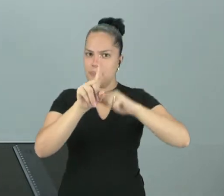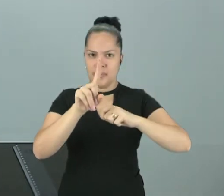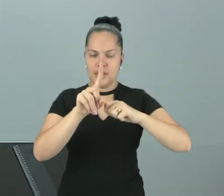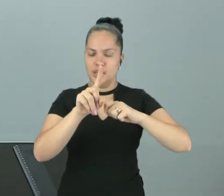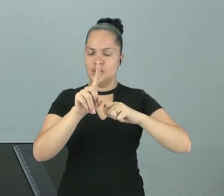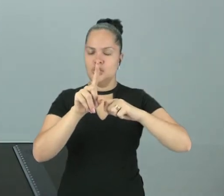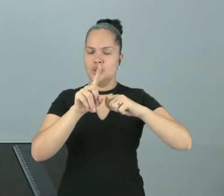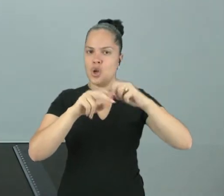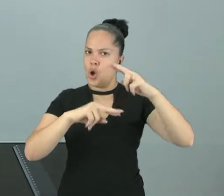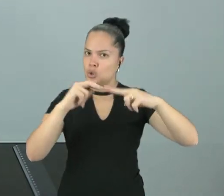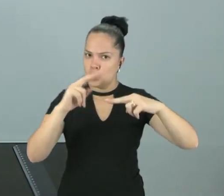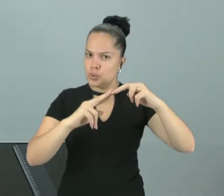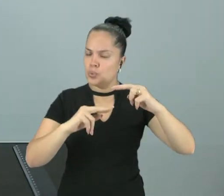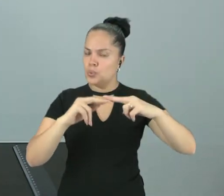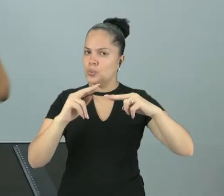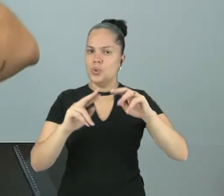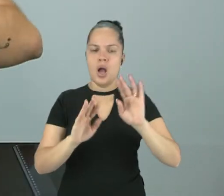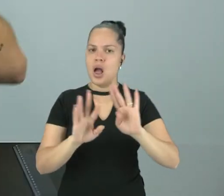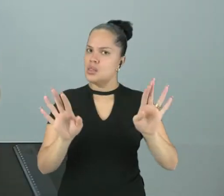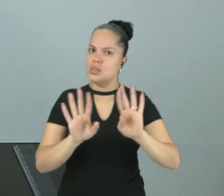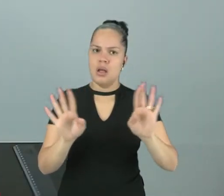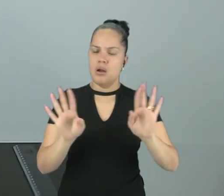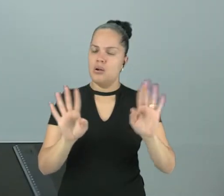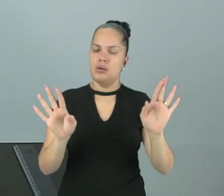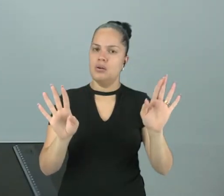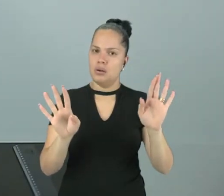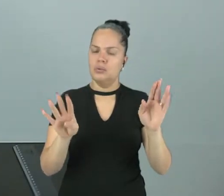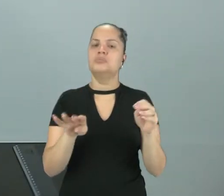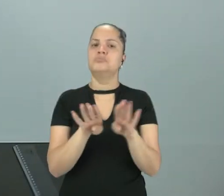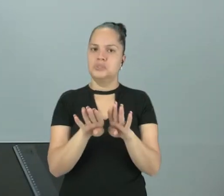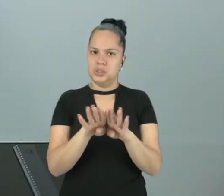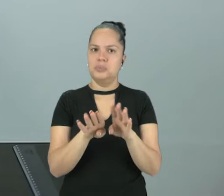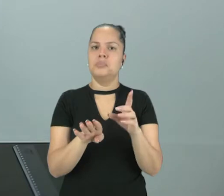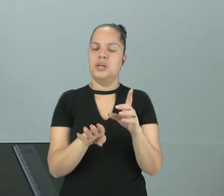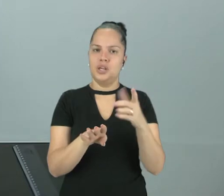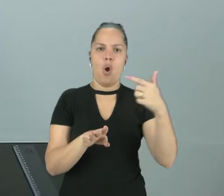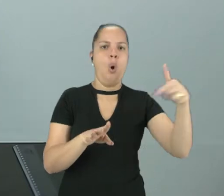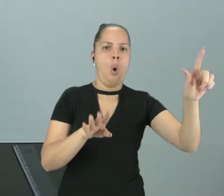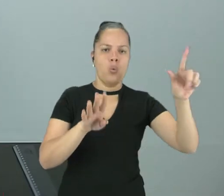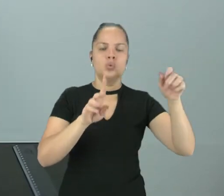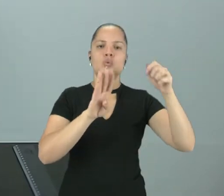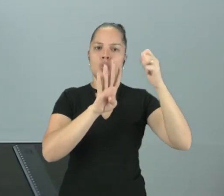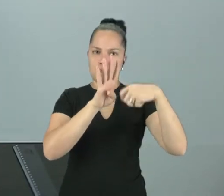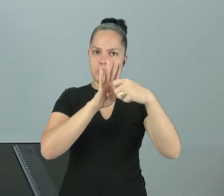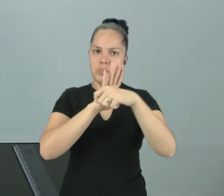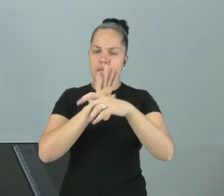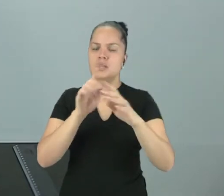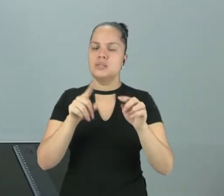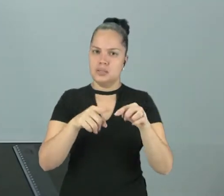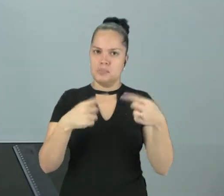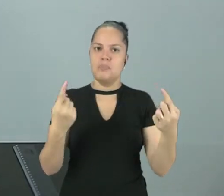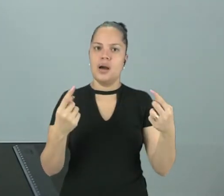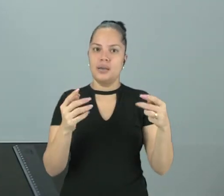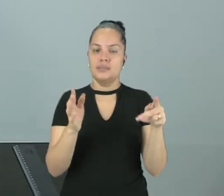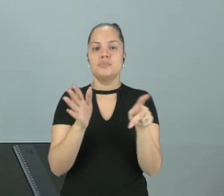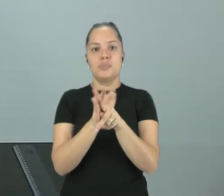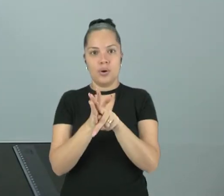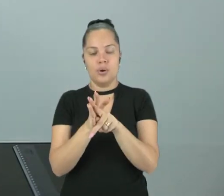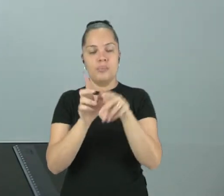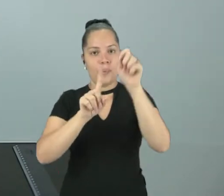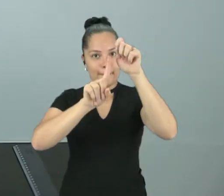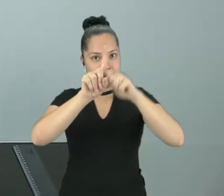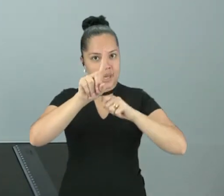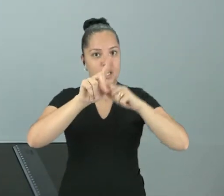vezes são e Juniores mas a tradicional festa junina é no mês de junho né com próprio